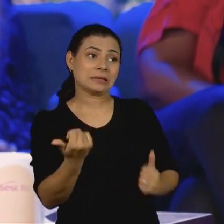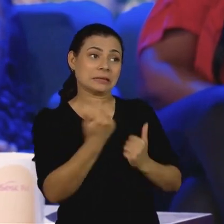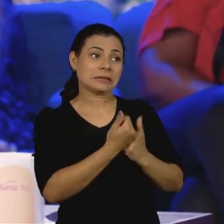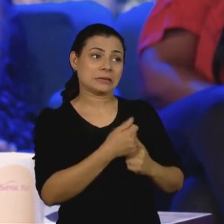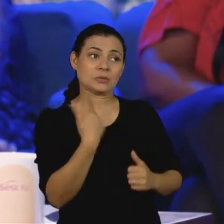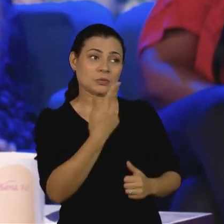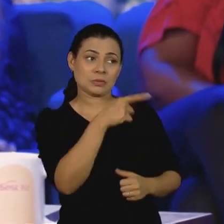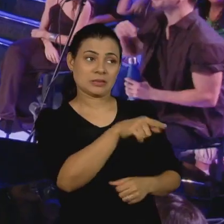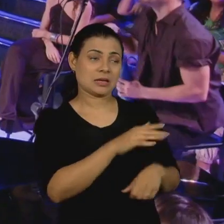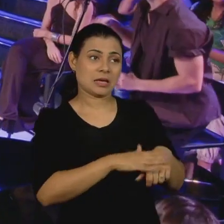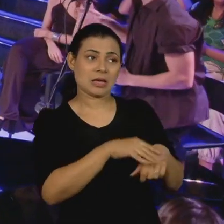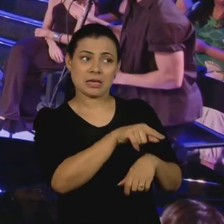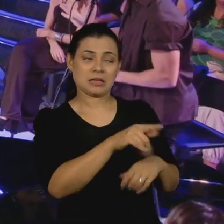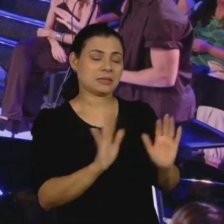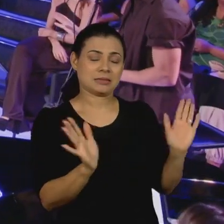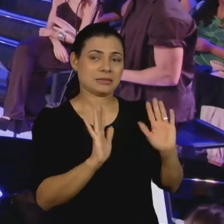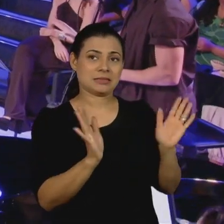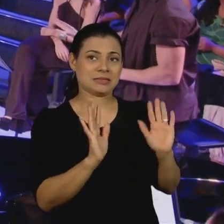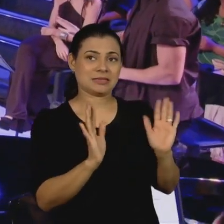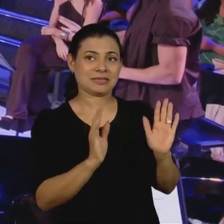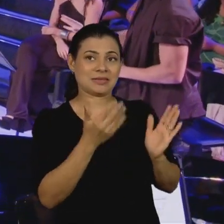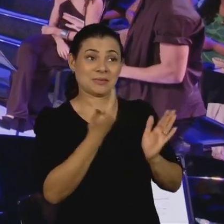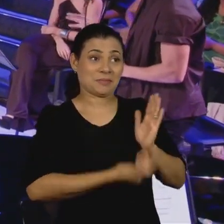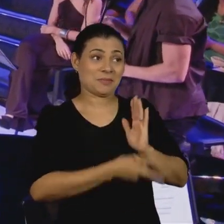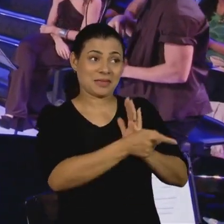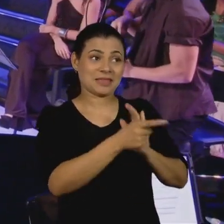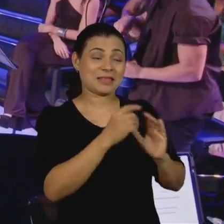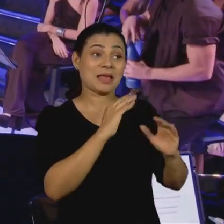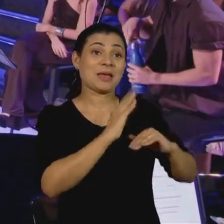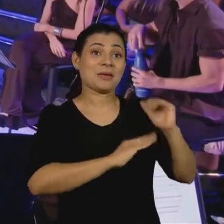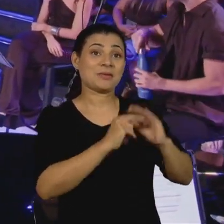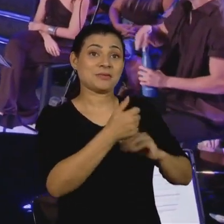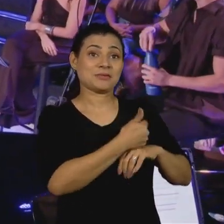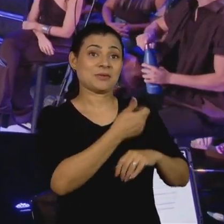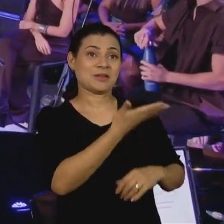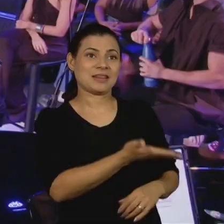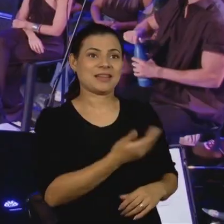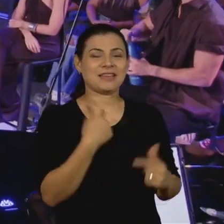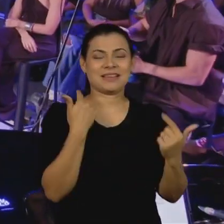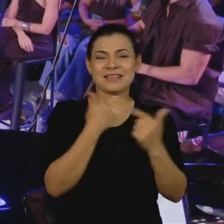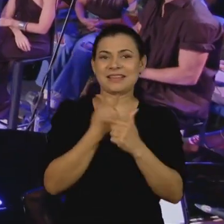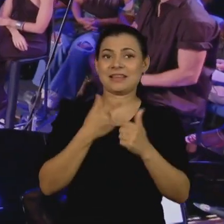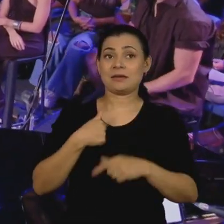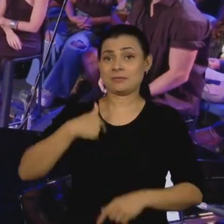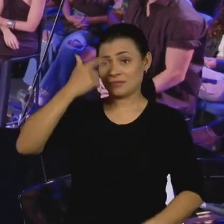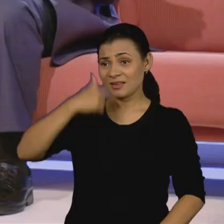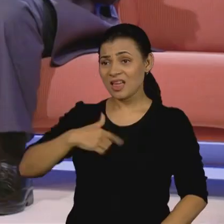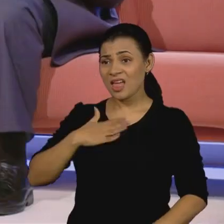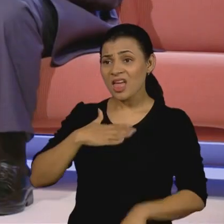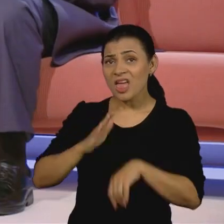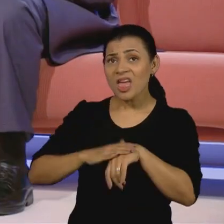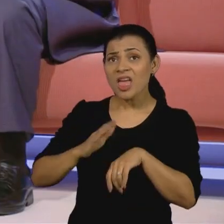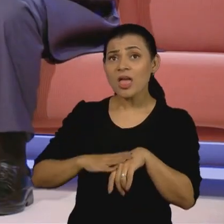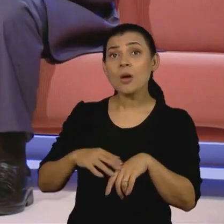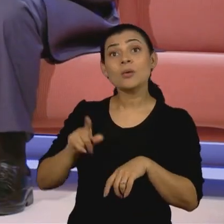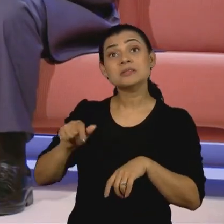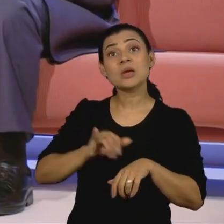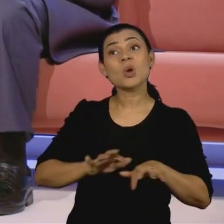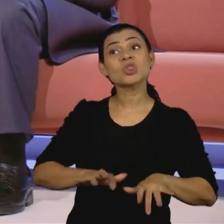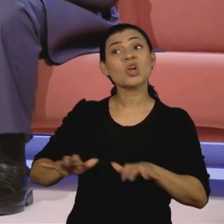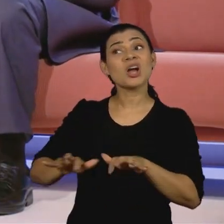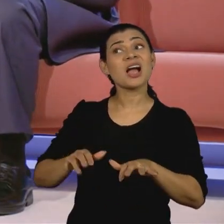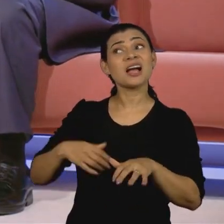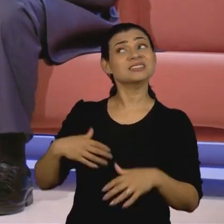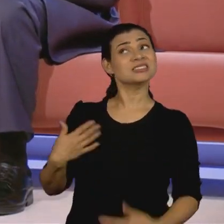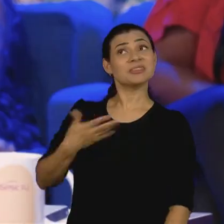ali, uma coisa... Por favor, precisa Cantar você não viu nada se eu tocasse, então... Aí né? Sim,